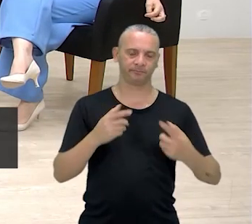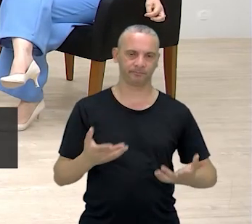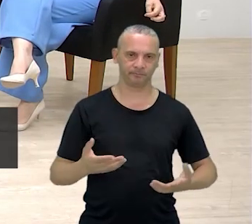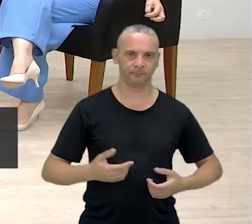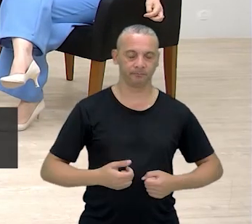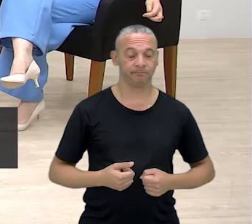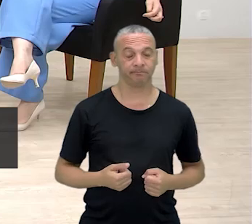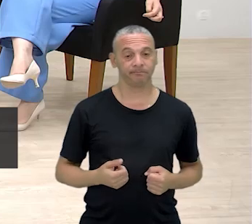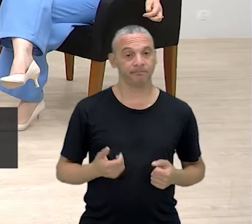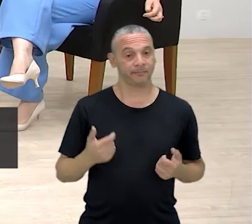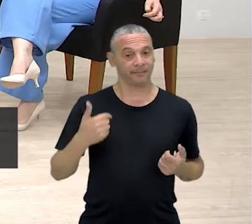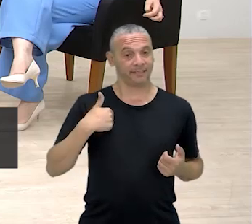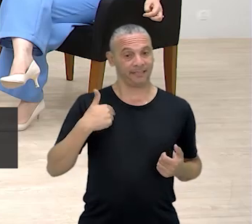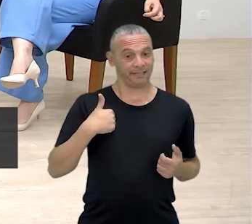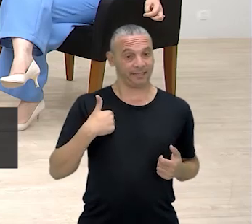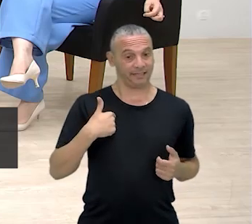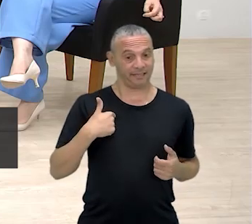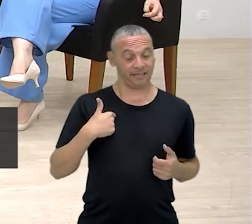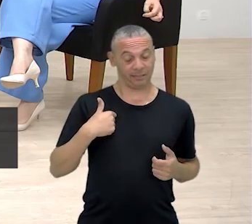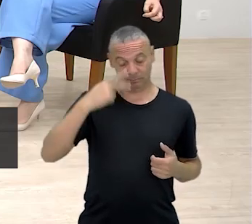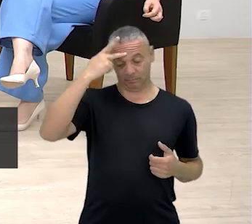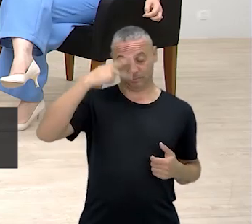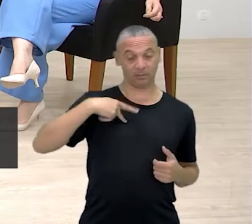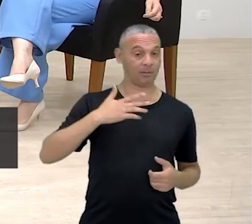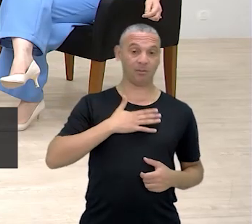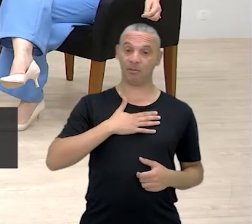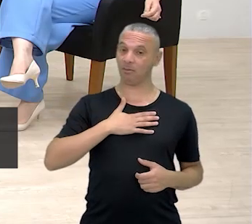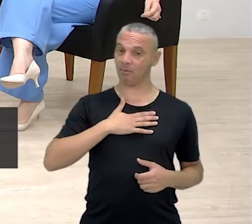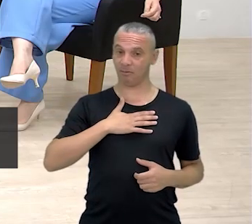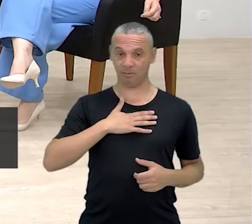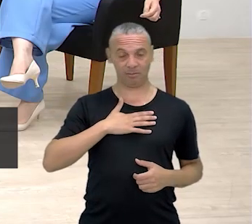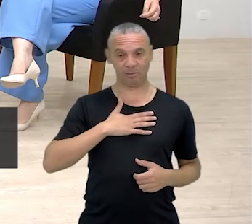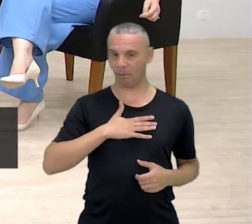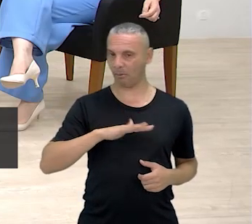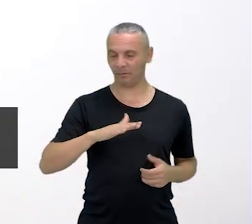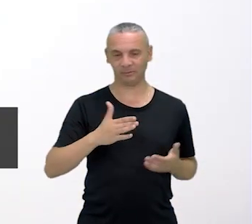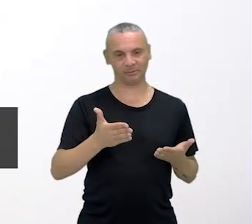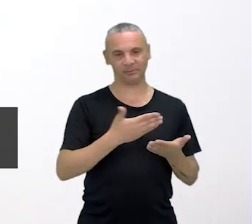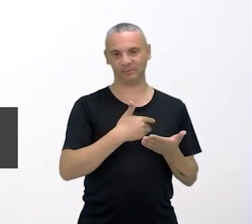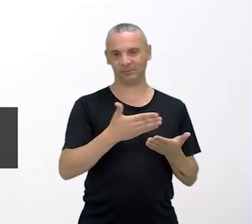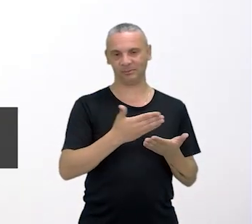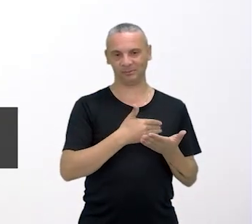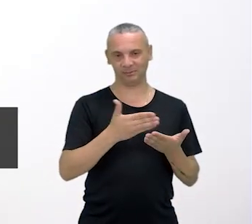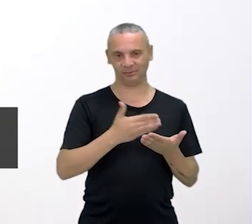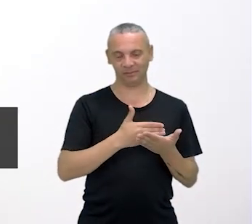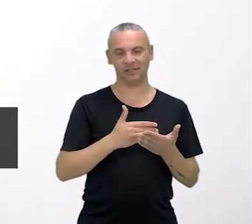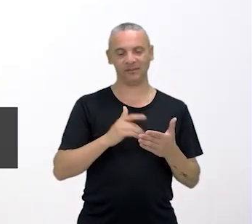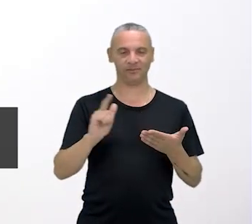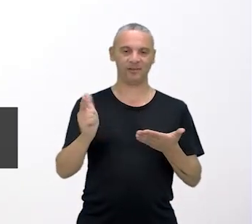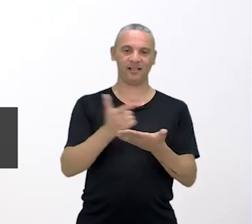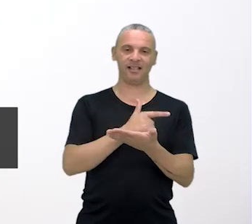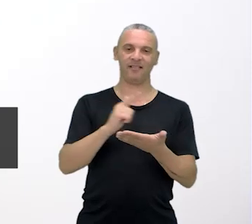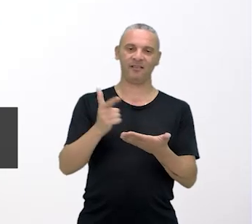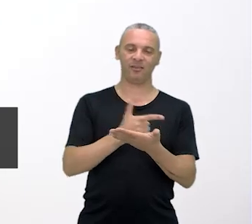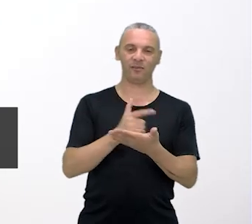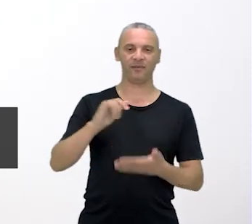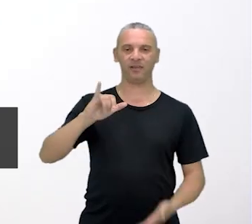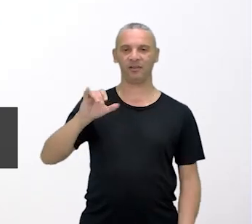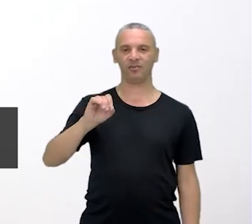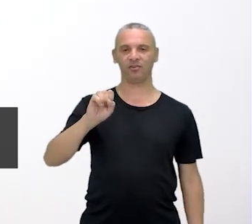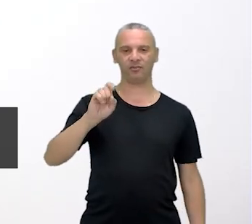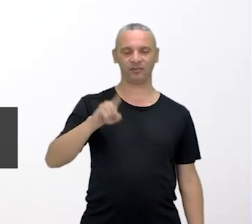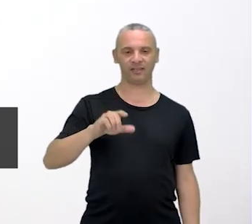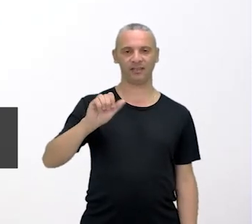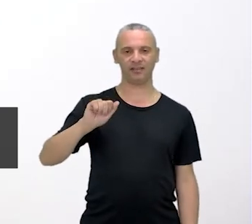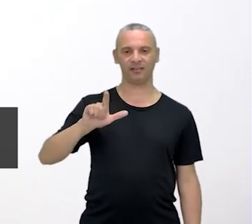né? Então, eu não gosto tanto com todo respeito, né, à literatura brasileira. Eu acho que dessas obras que